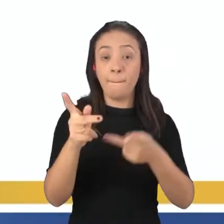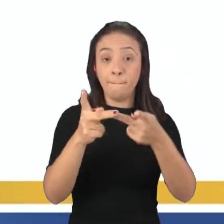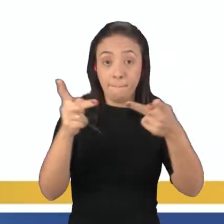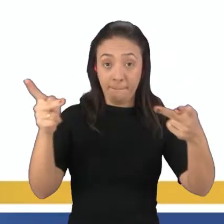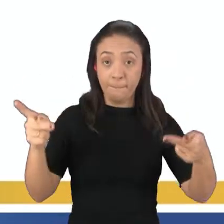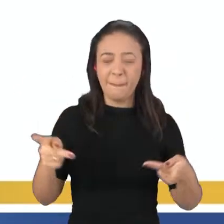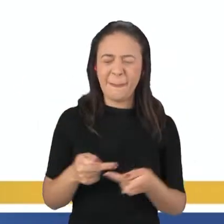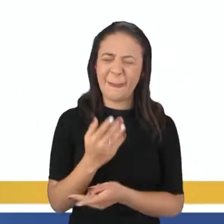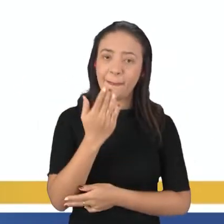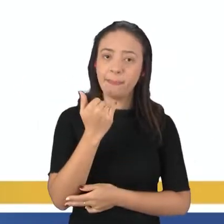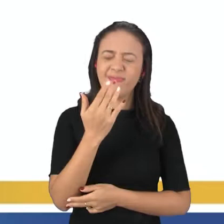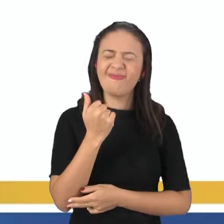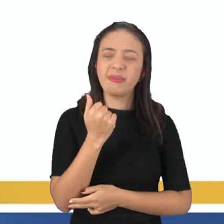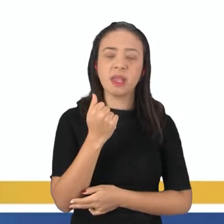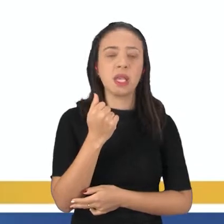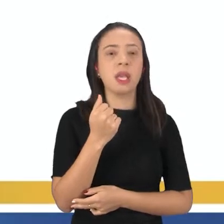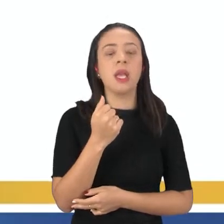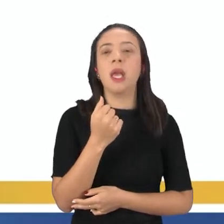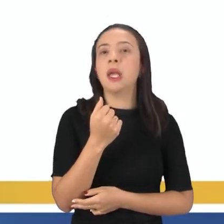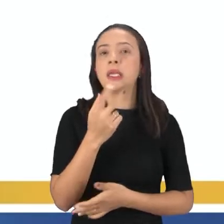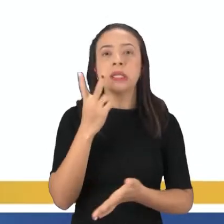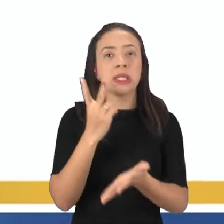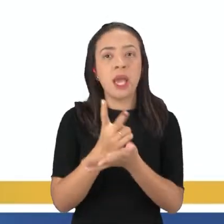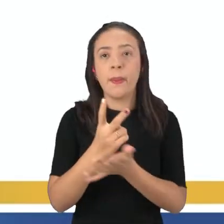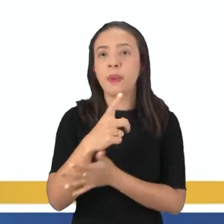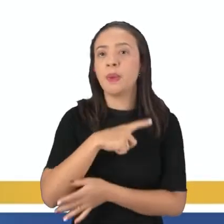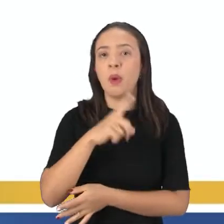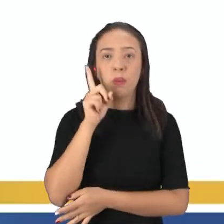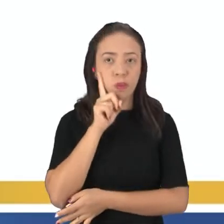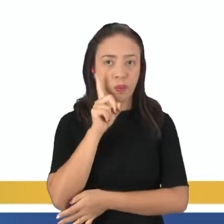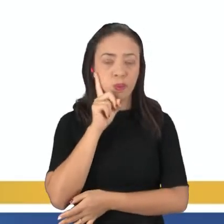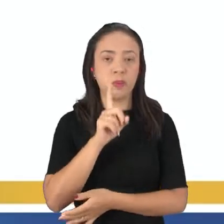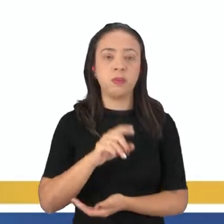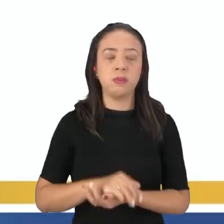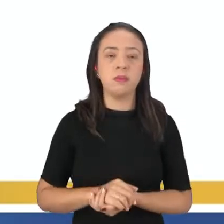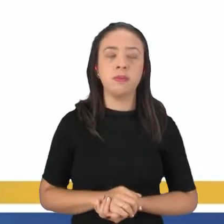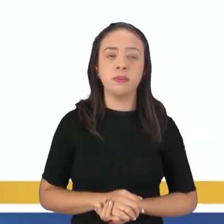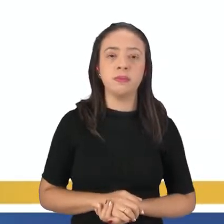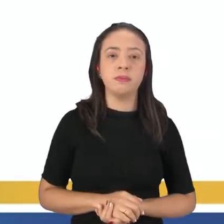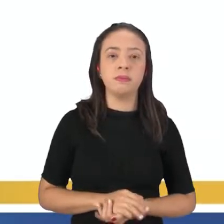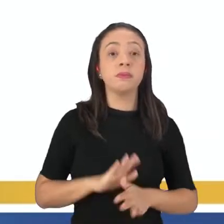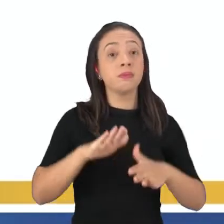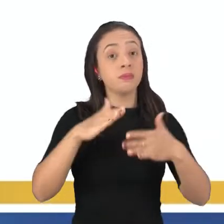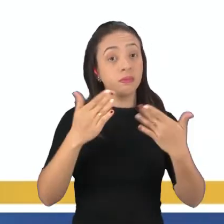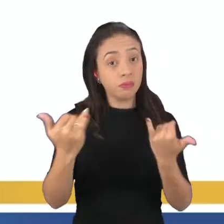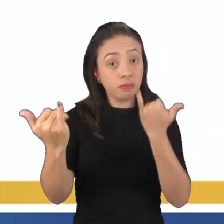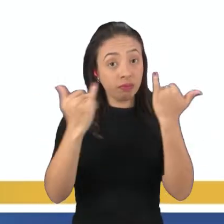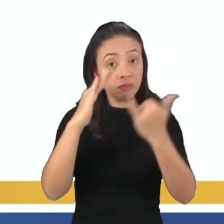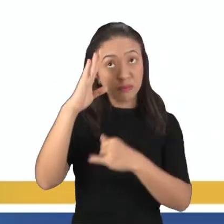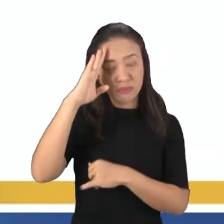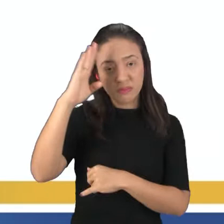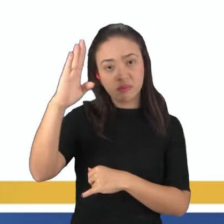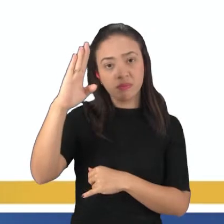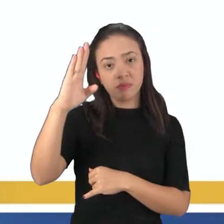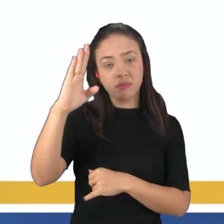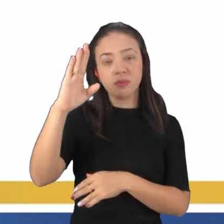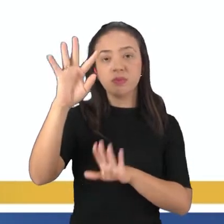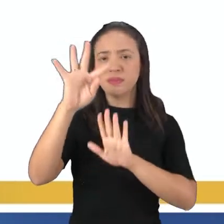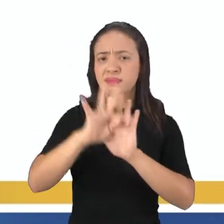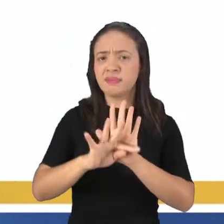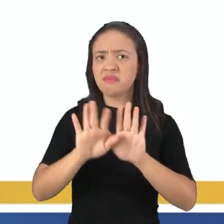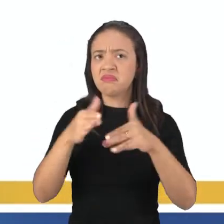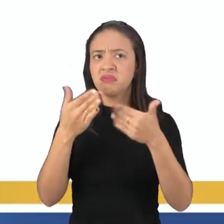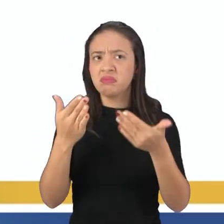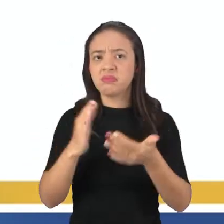D. Pizza é uma refeição popular nos Estados Unidos. Então, qual é a ideia principal, central